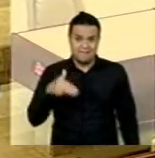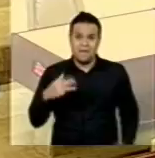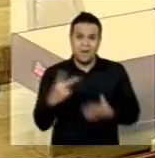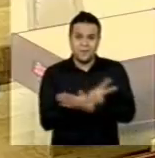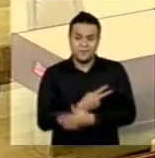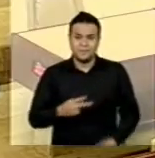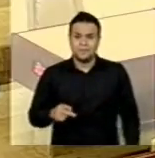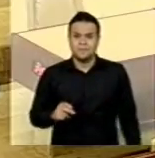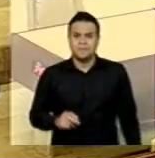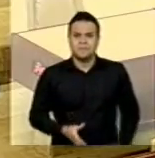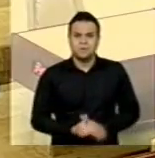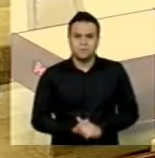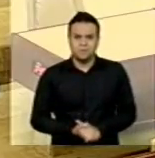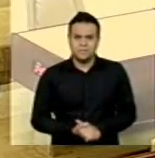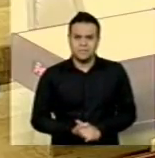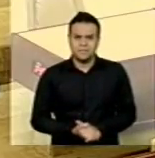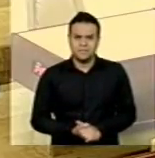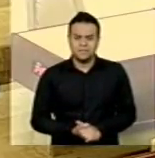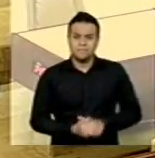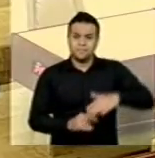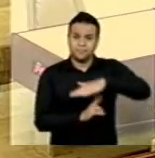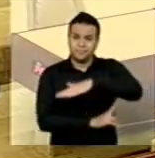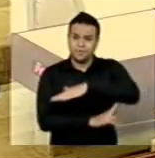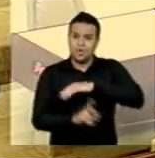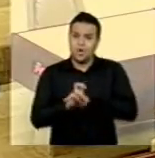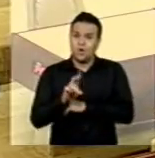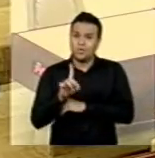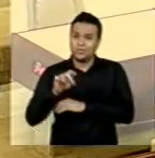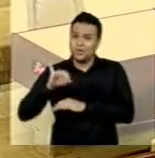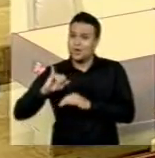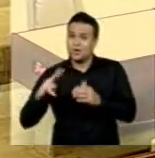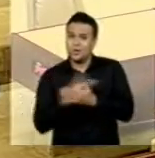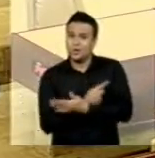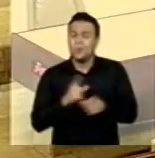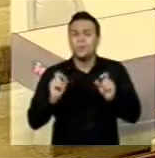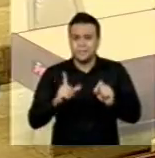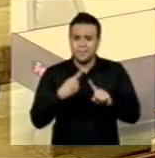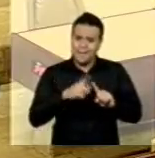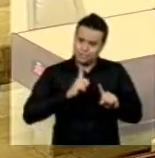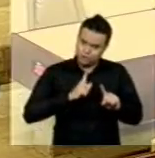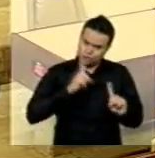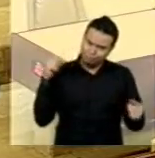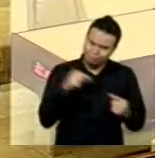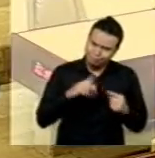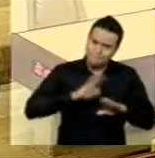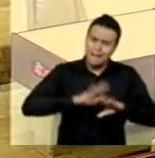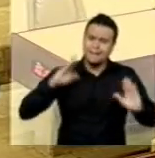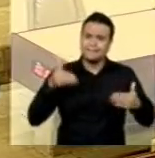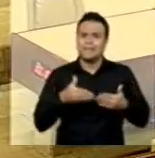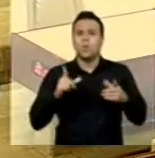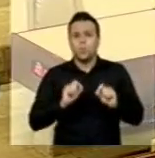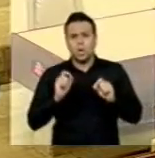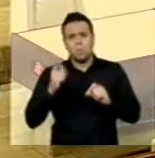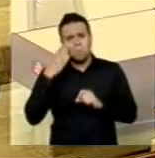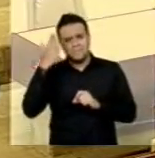o HC de Rondônia, ele realmente tinha uma excepcionalidade inescondível.